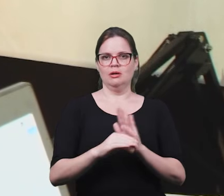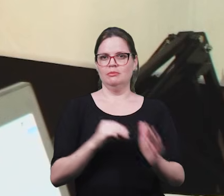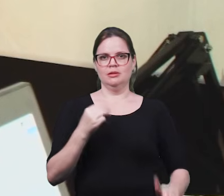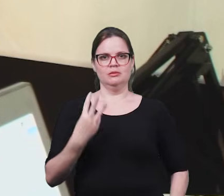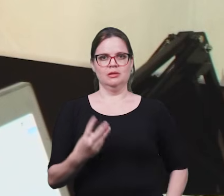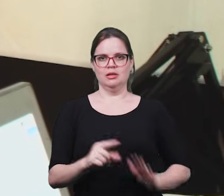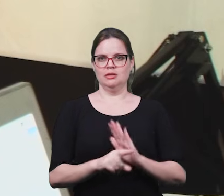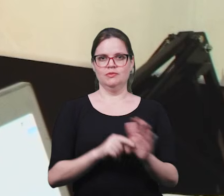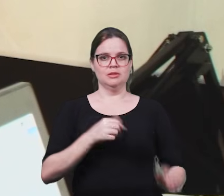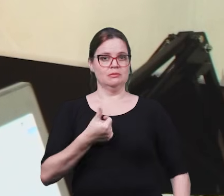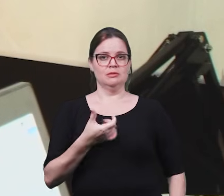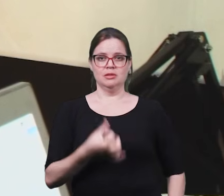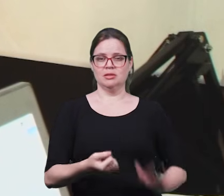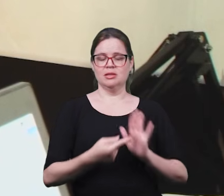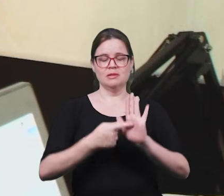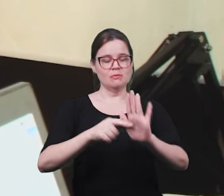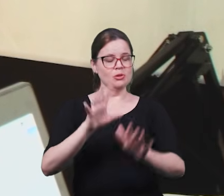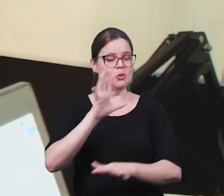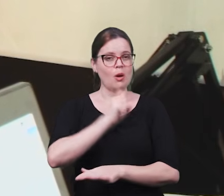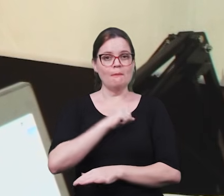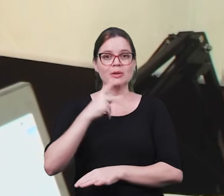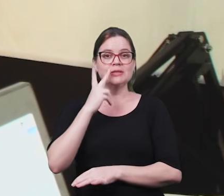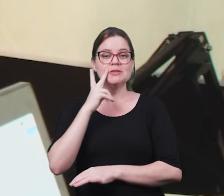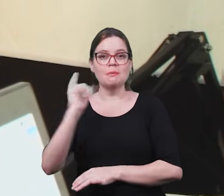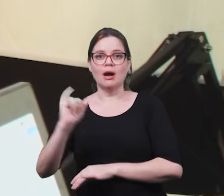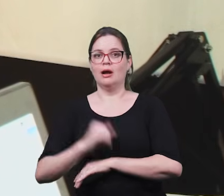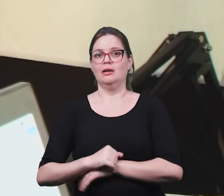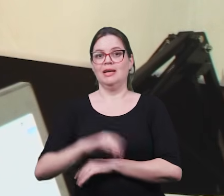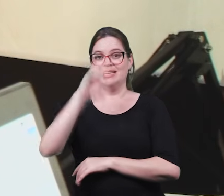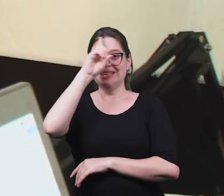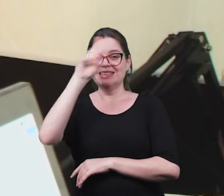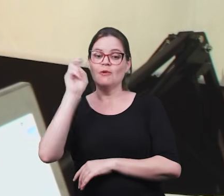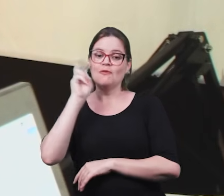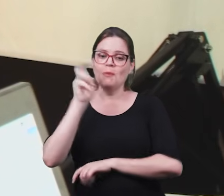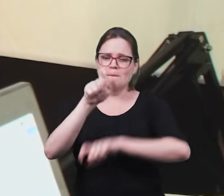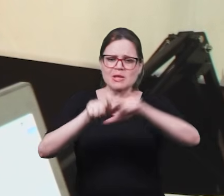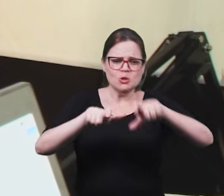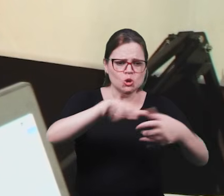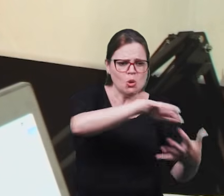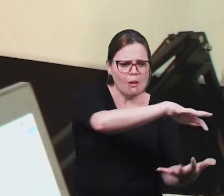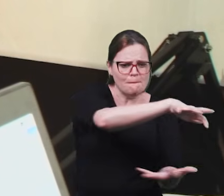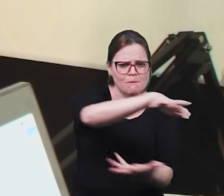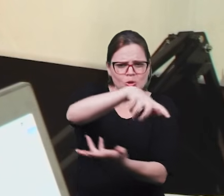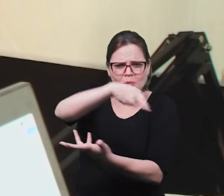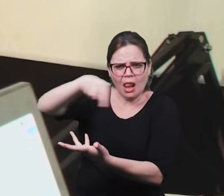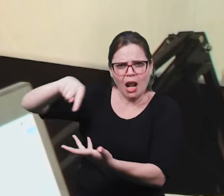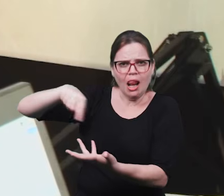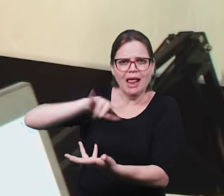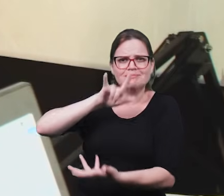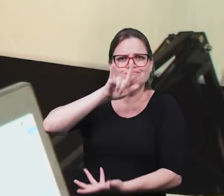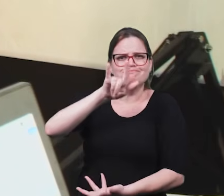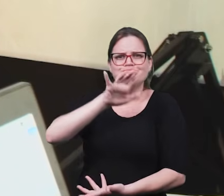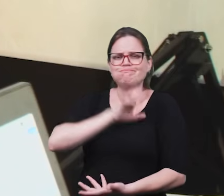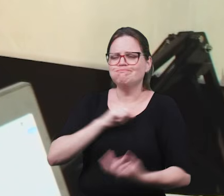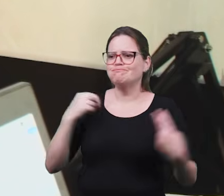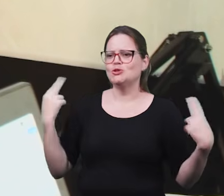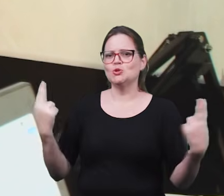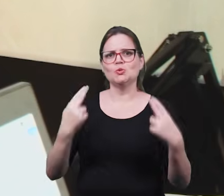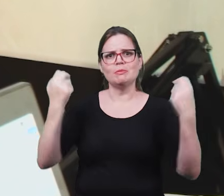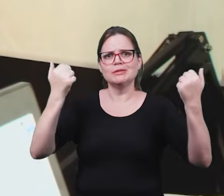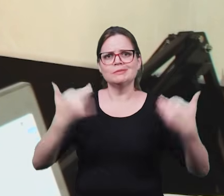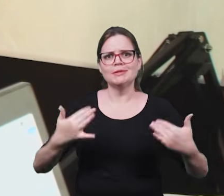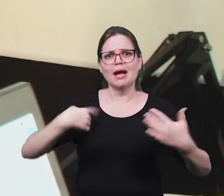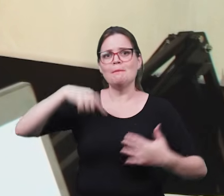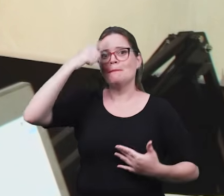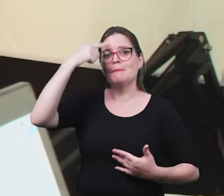expressão do grande amor de Deus. Deus amou o mundo de tal maneira que enviou o seu Filho